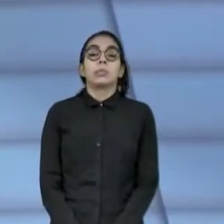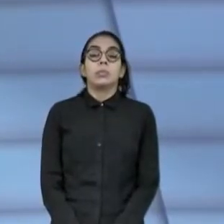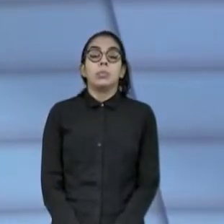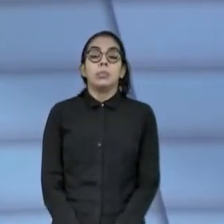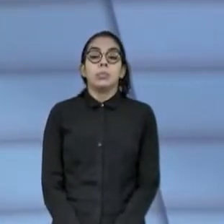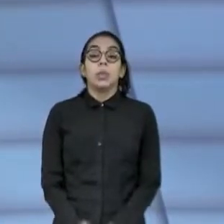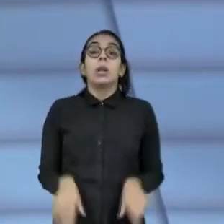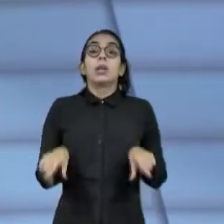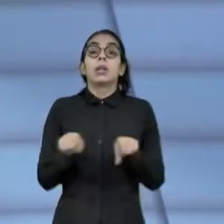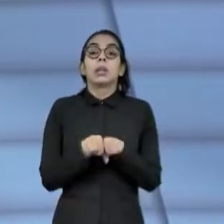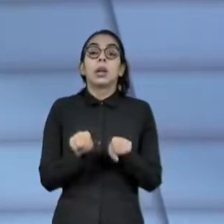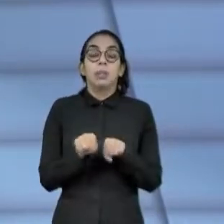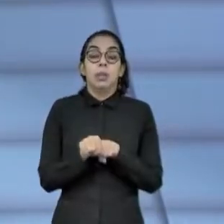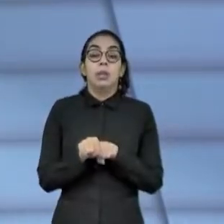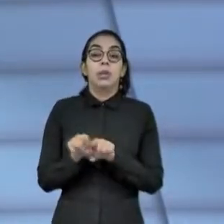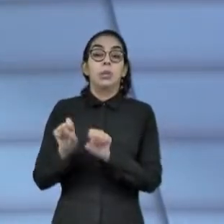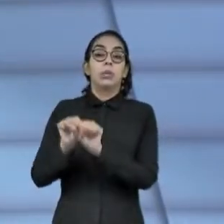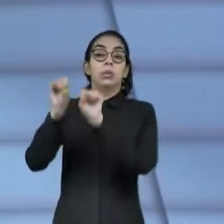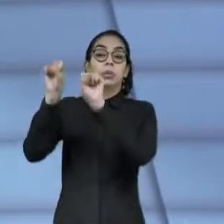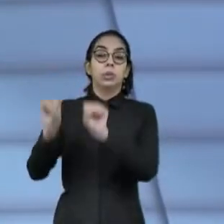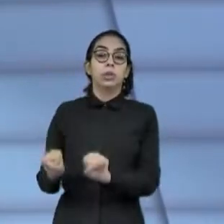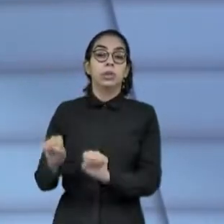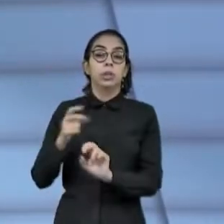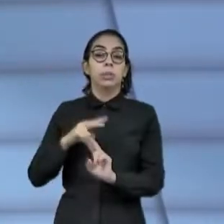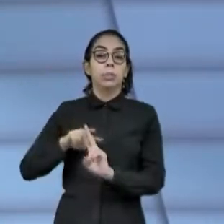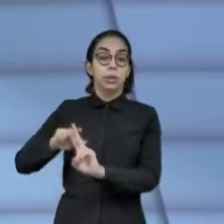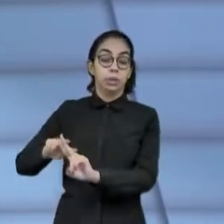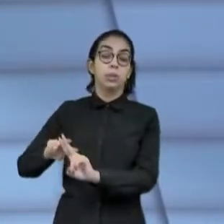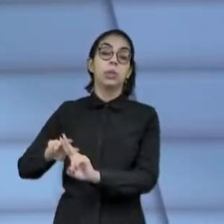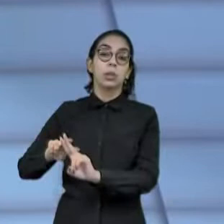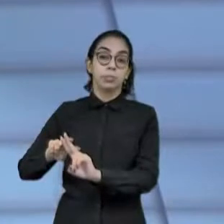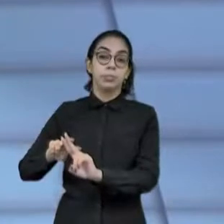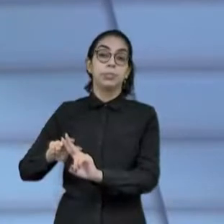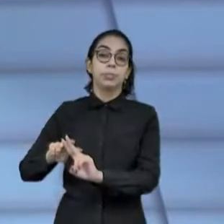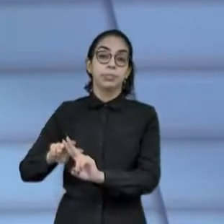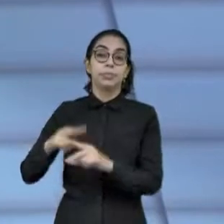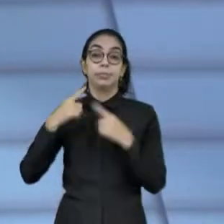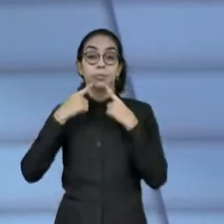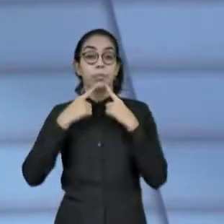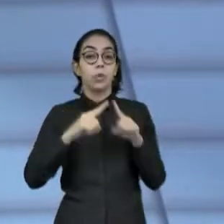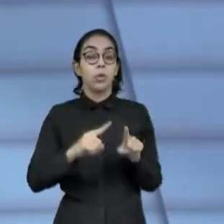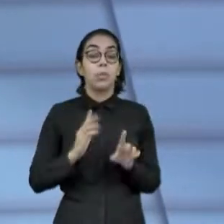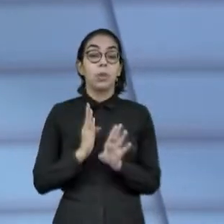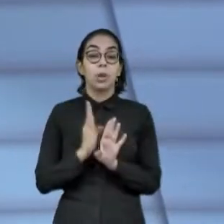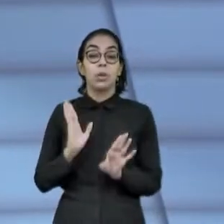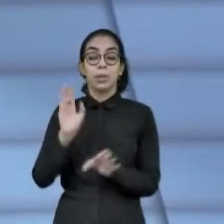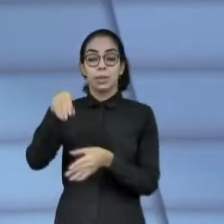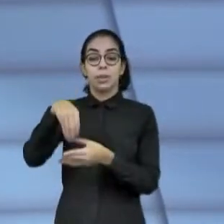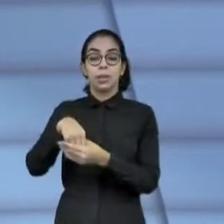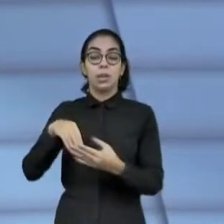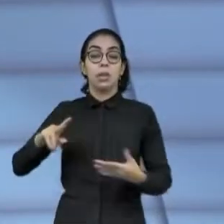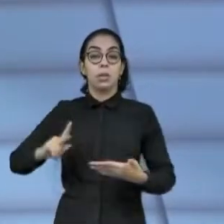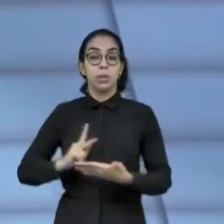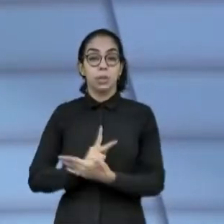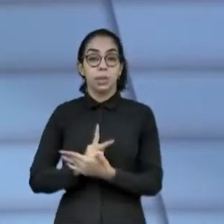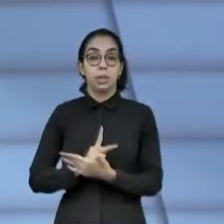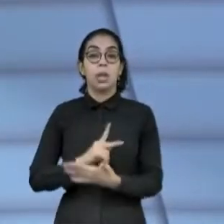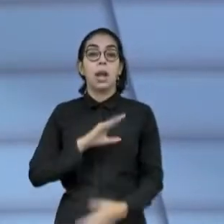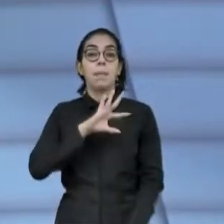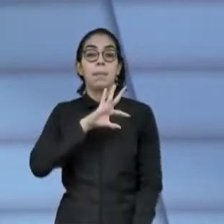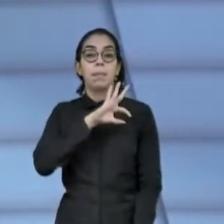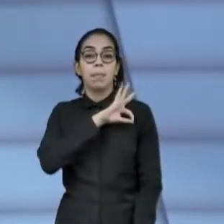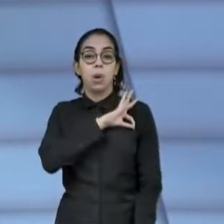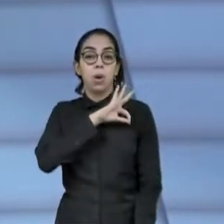denúncias do sistema prisional. E o relatório também você traz essa falou. Questão da violência policial, né, que aumentou